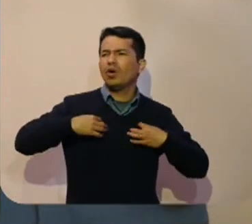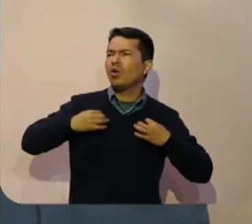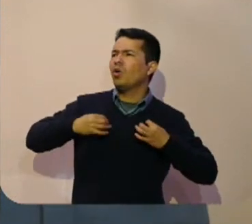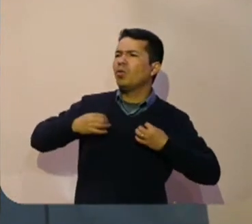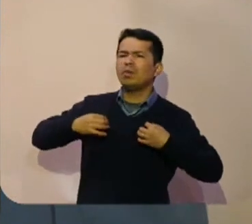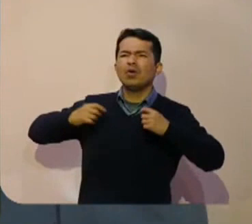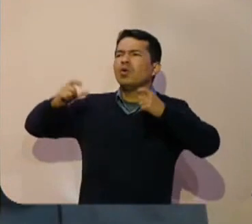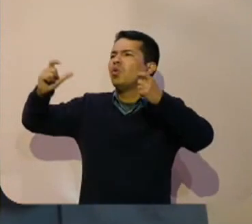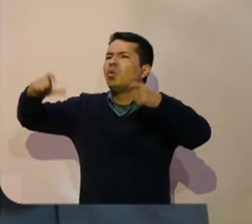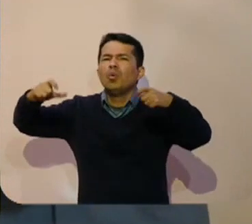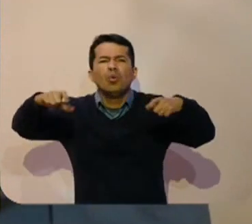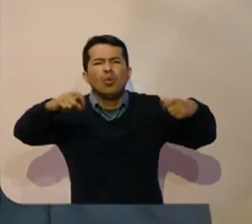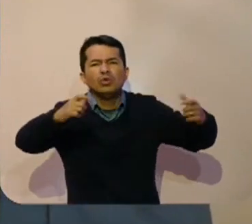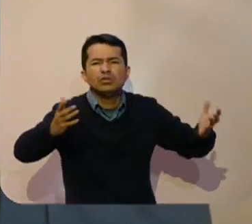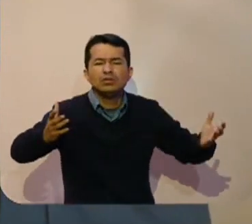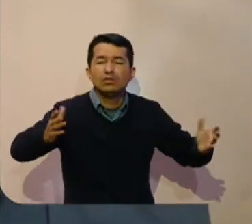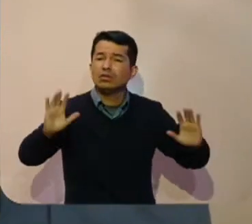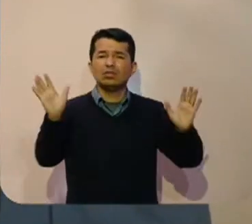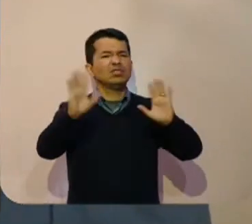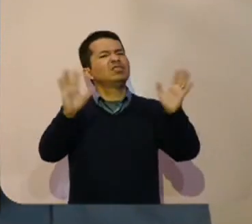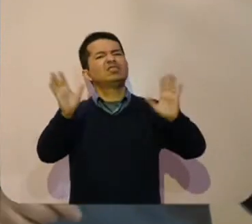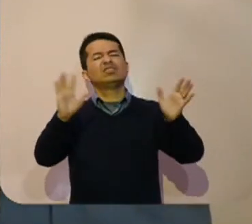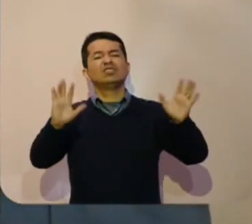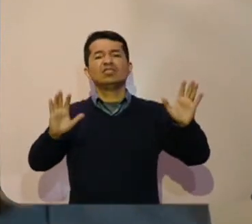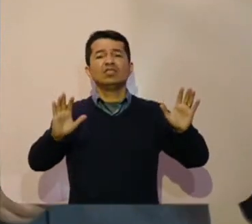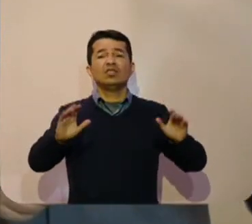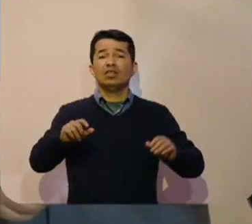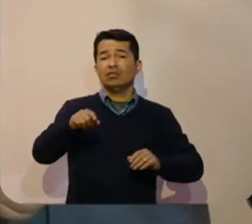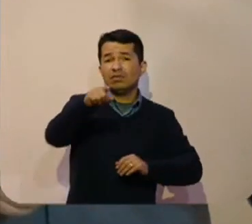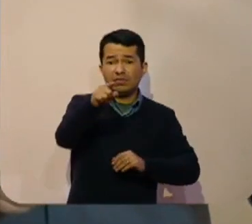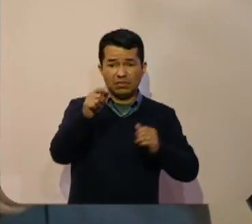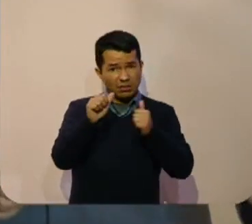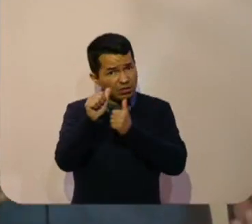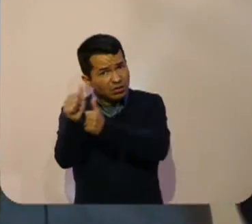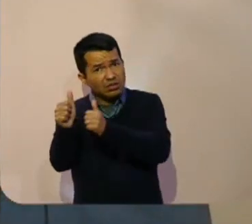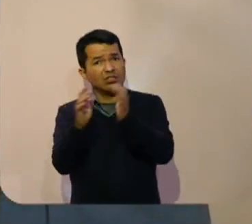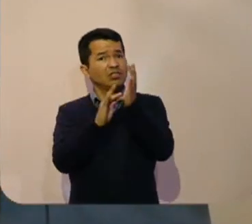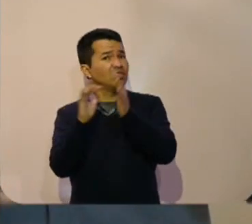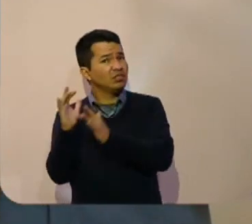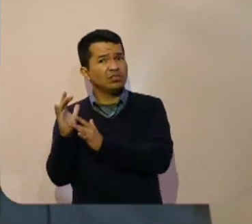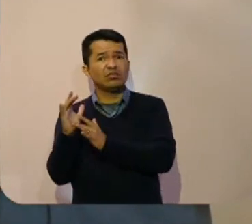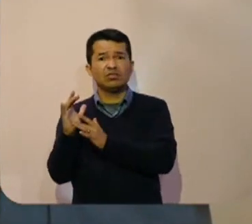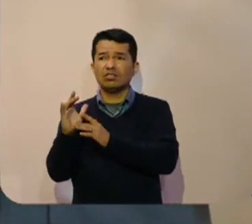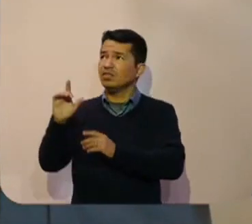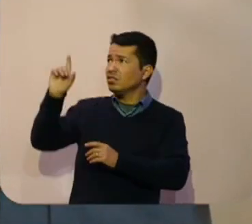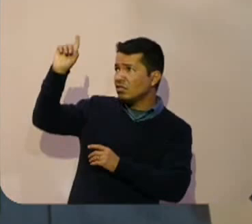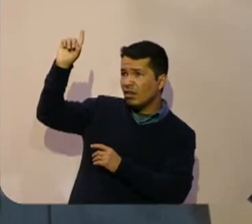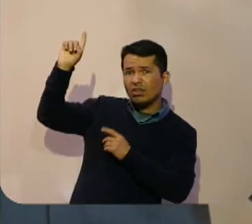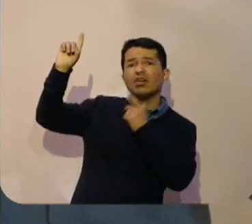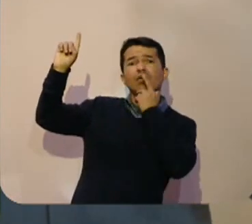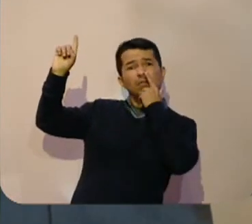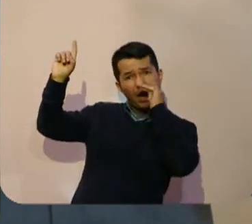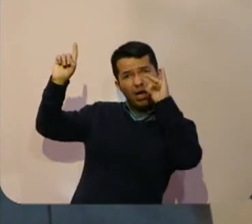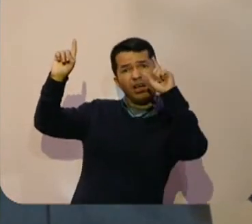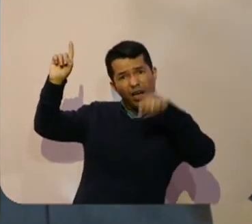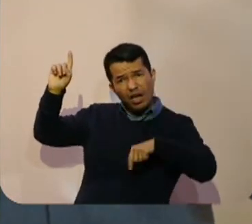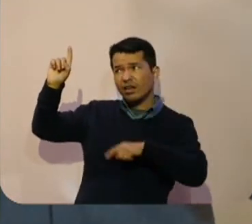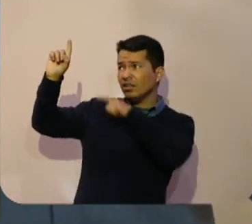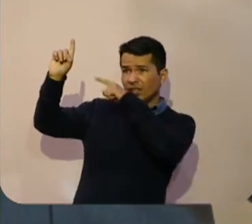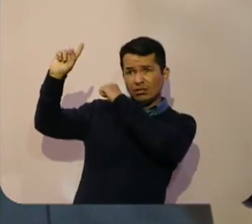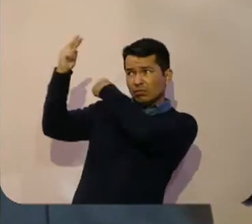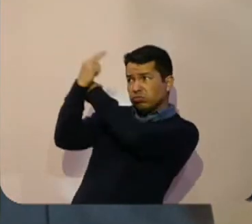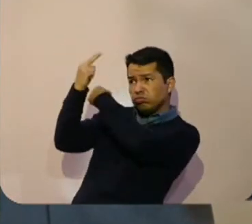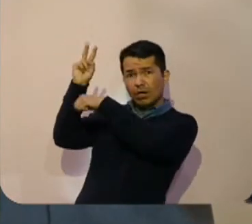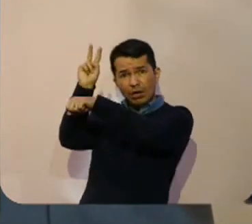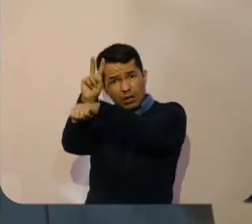roupas, pois os pagãos é que estão sempre preocupados com essas coisas. Pois o Pai de vocês que está no